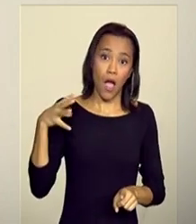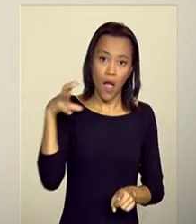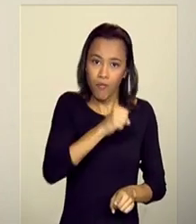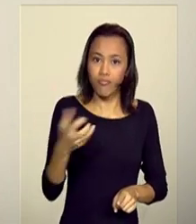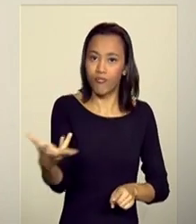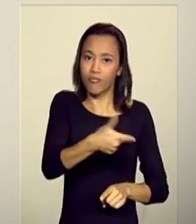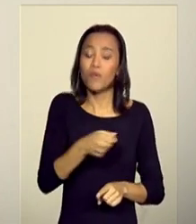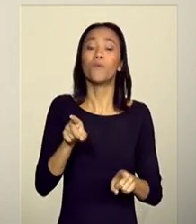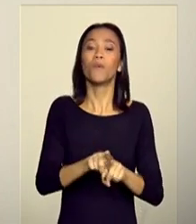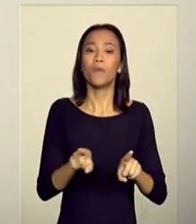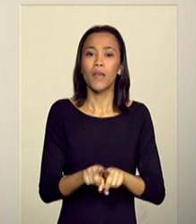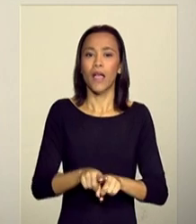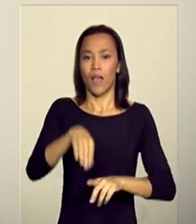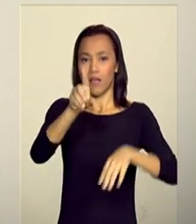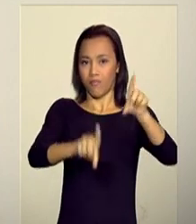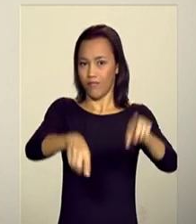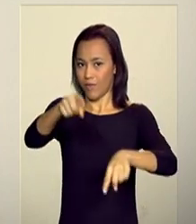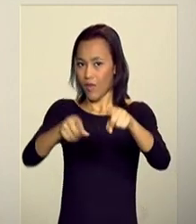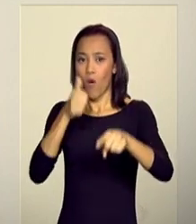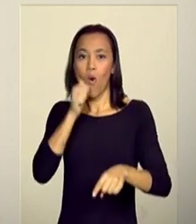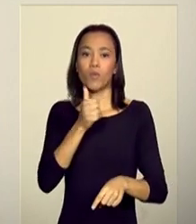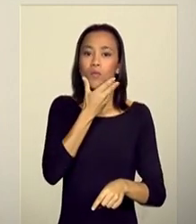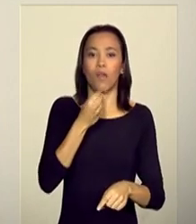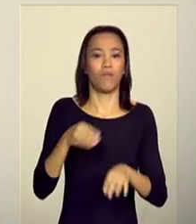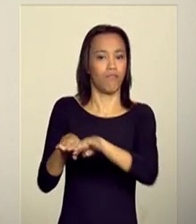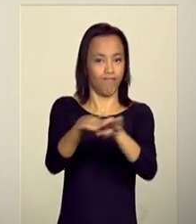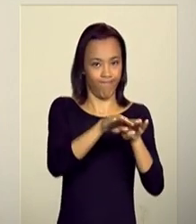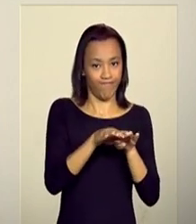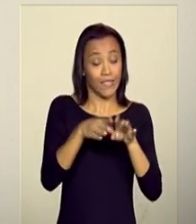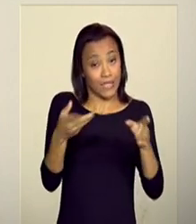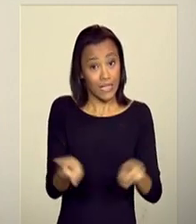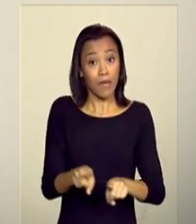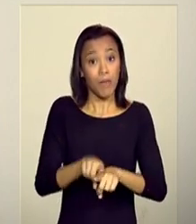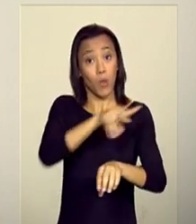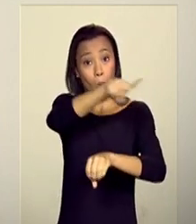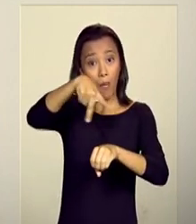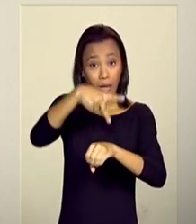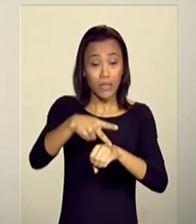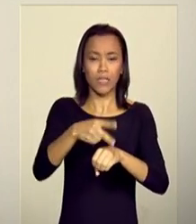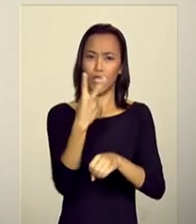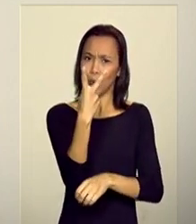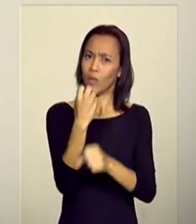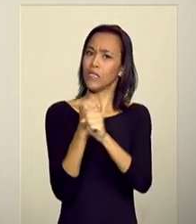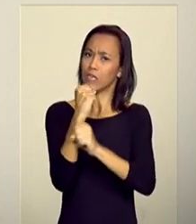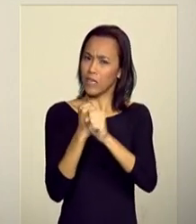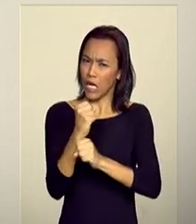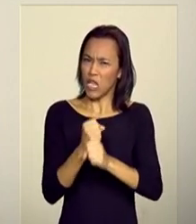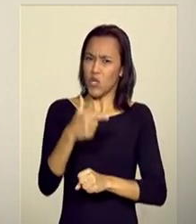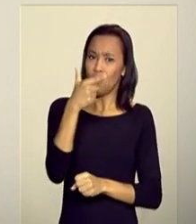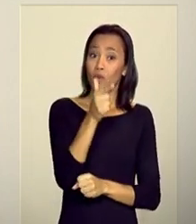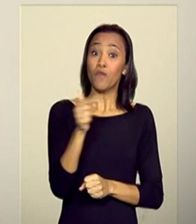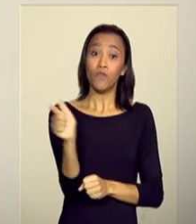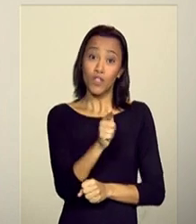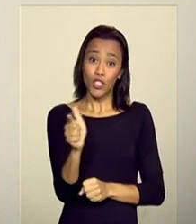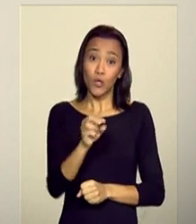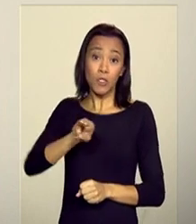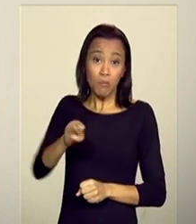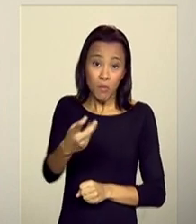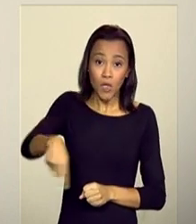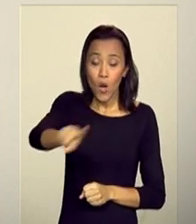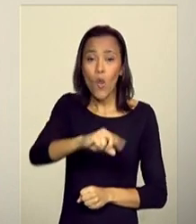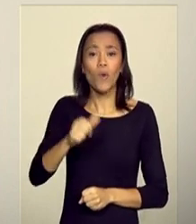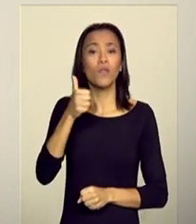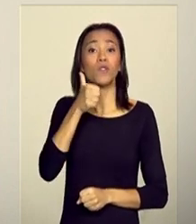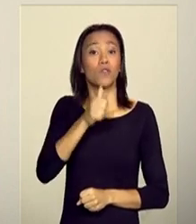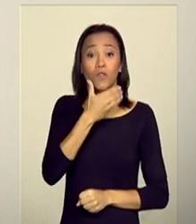rapidez a desigualdade entre homens e mulheres e o país que retirou em dois anos 22 milhões